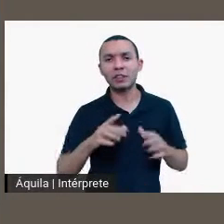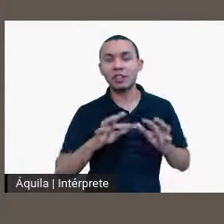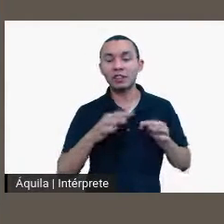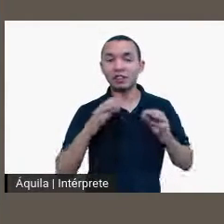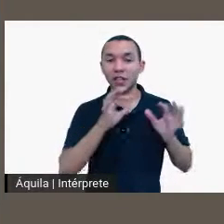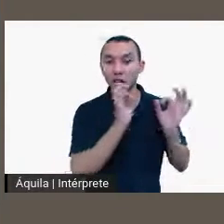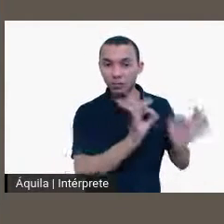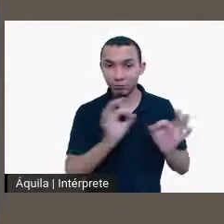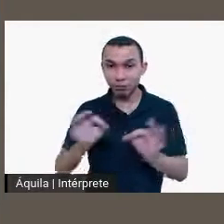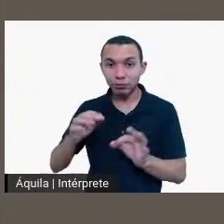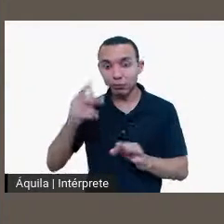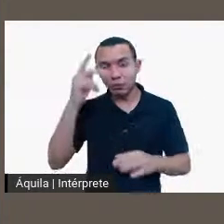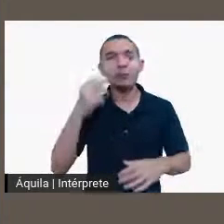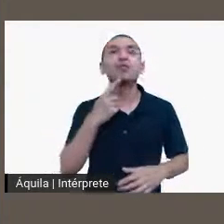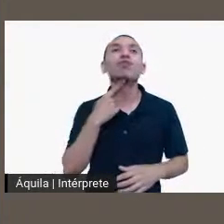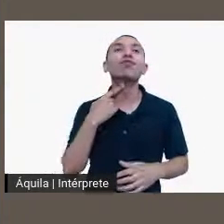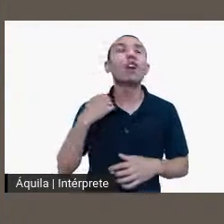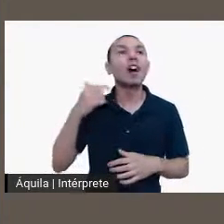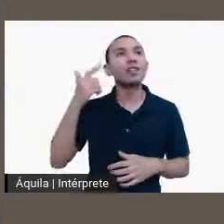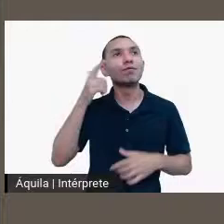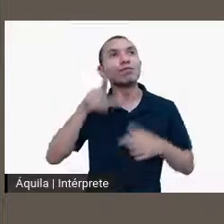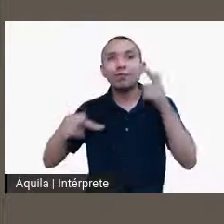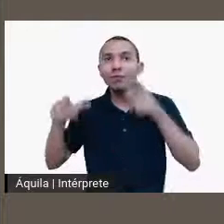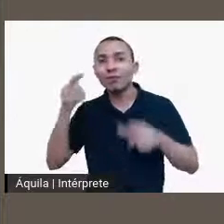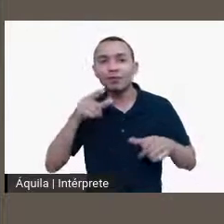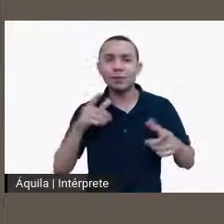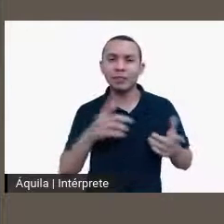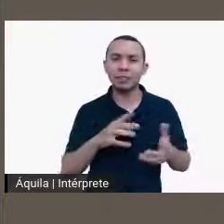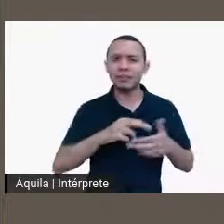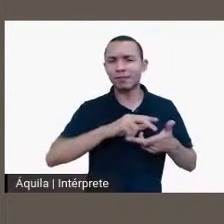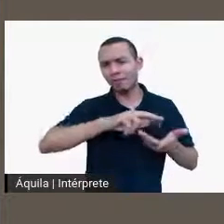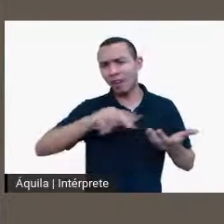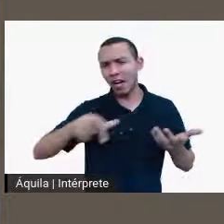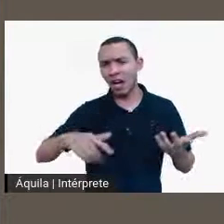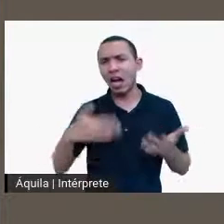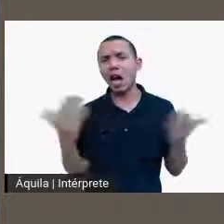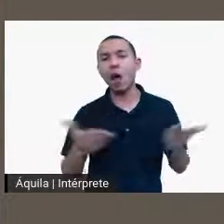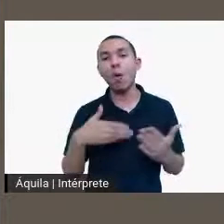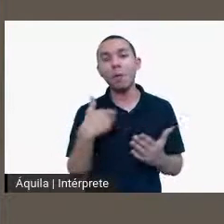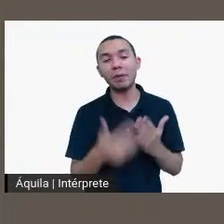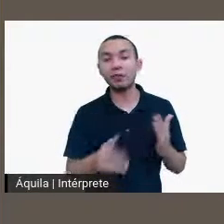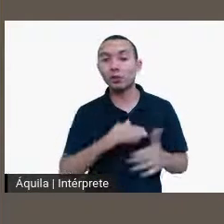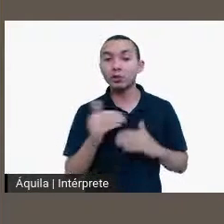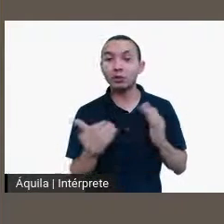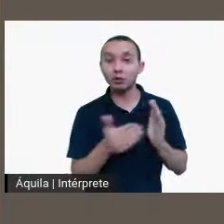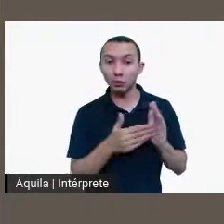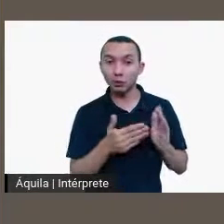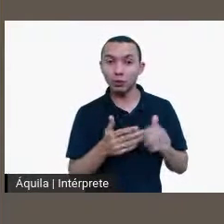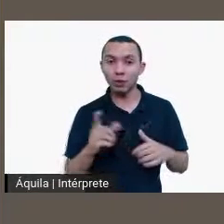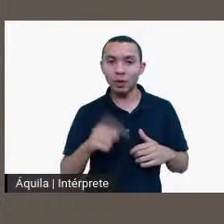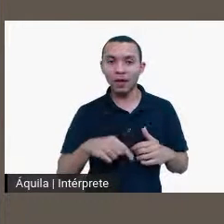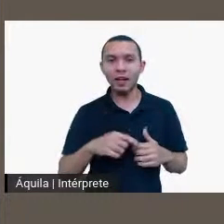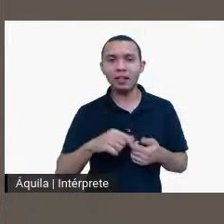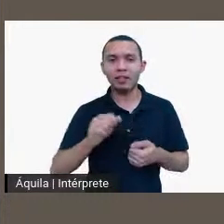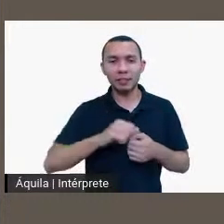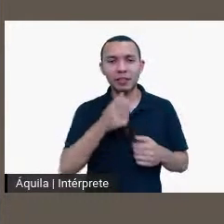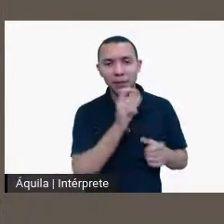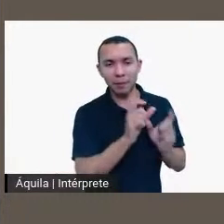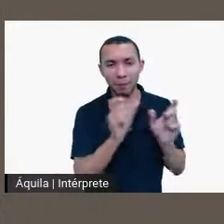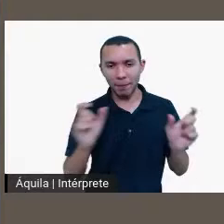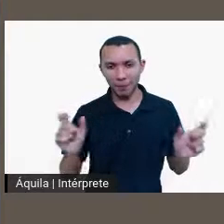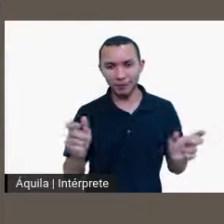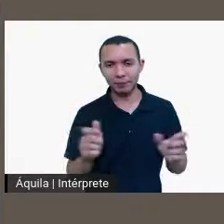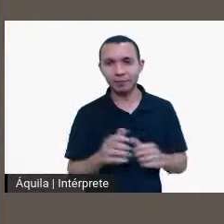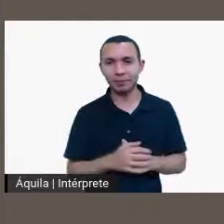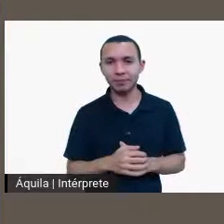desejos realizados, mil acontecimentos agora perdidos. E tudo ainda mais para o que não há palavras.